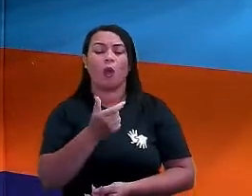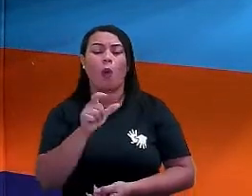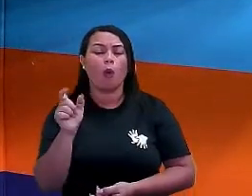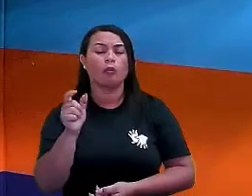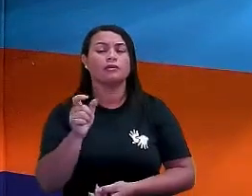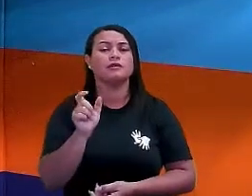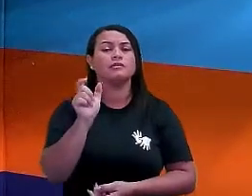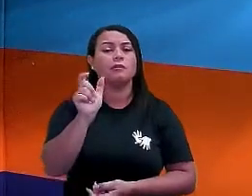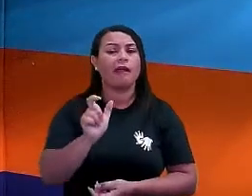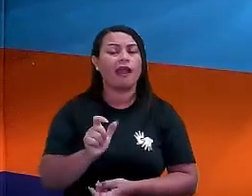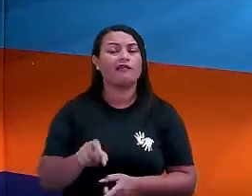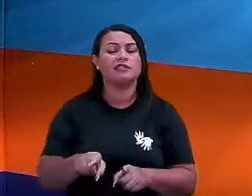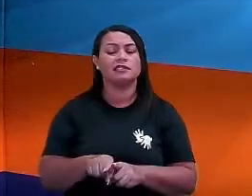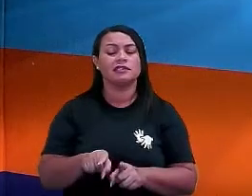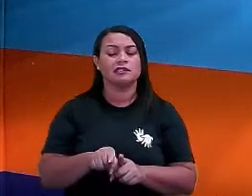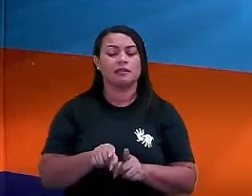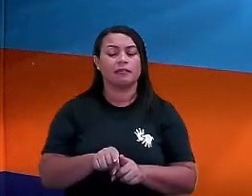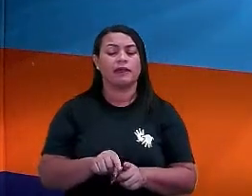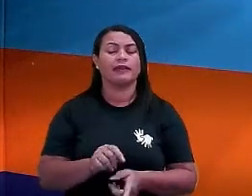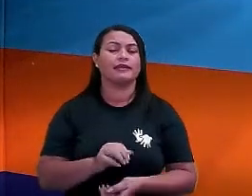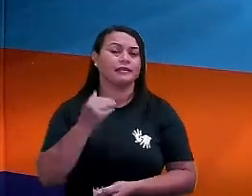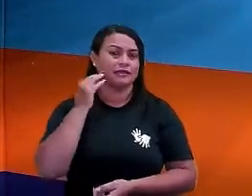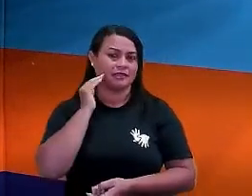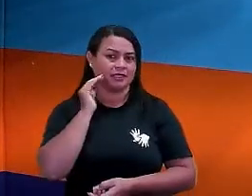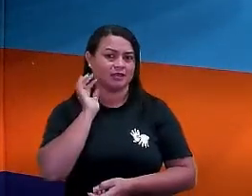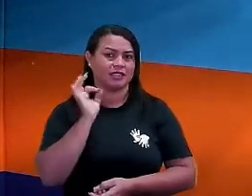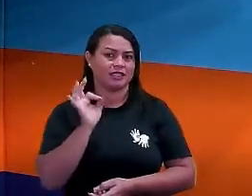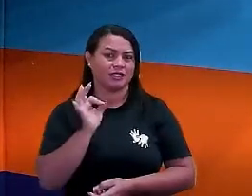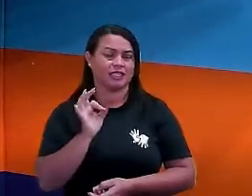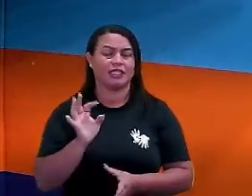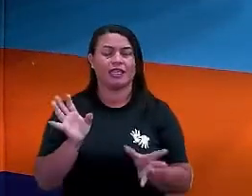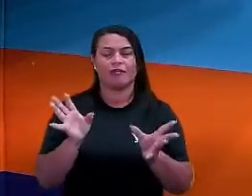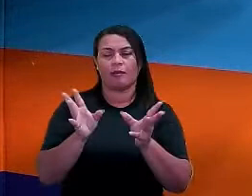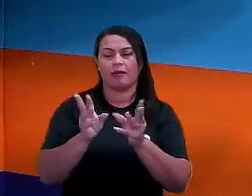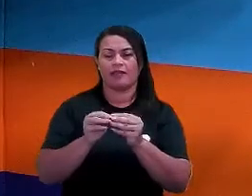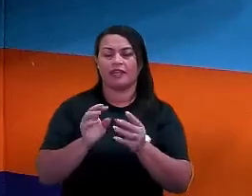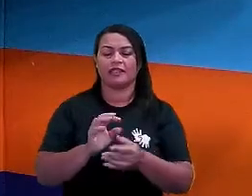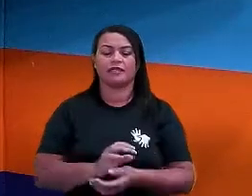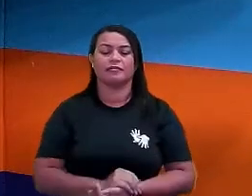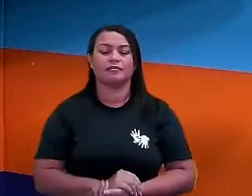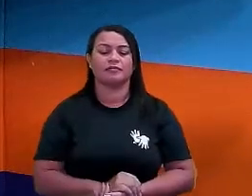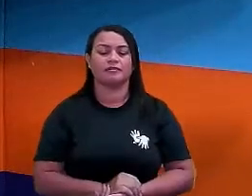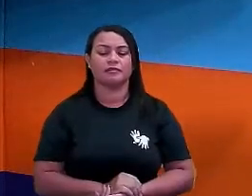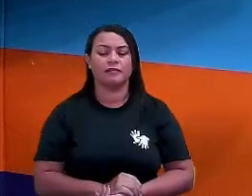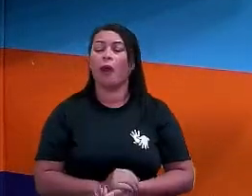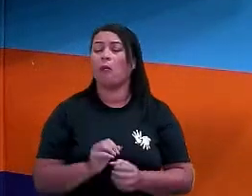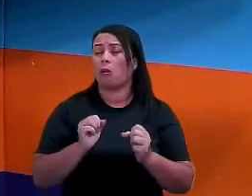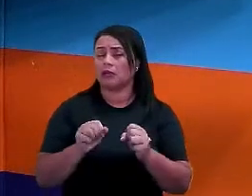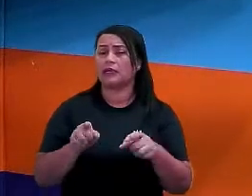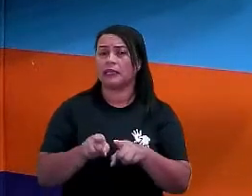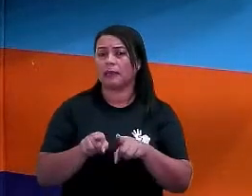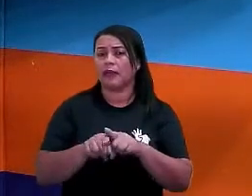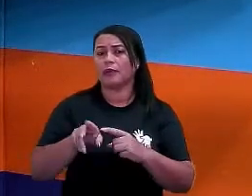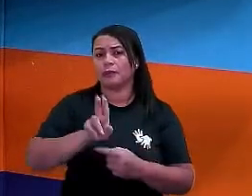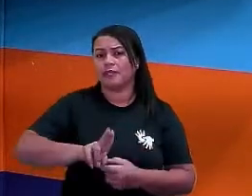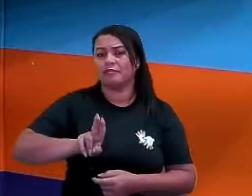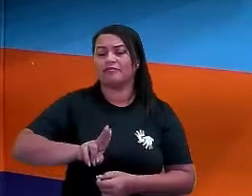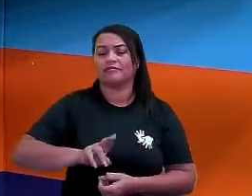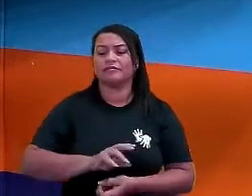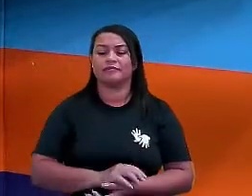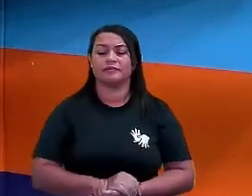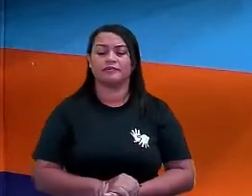No caso de will com not, é want, tá? A forma abreviada de will com not é want. mas eu poderia também utilizar,